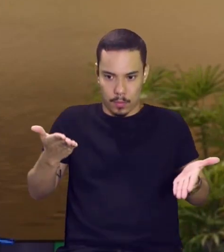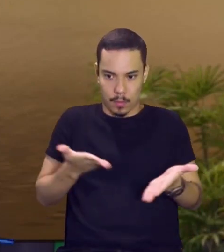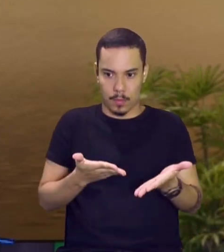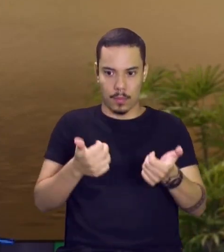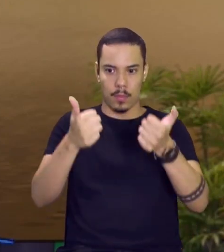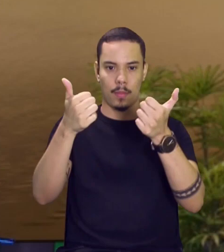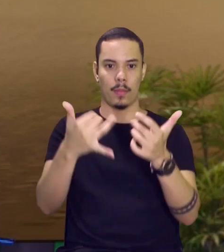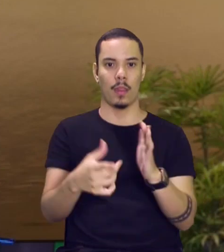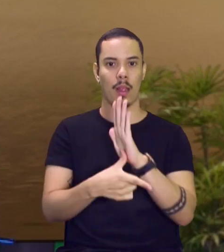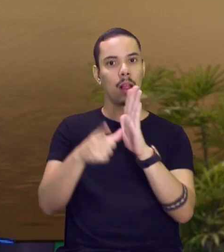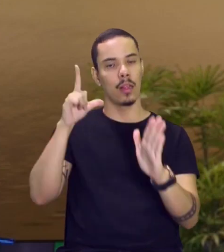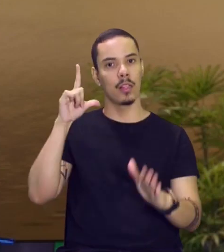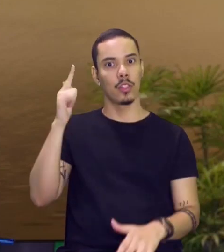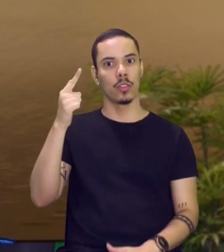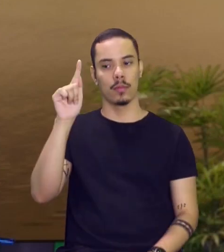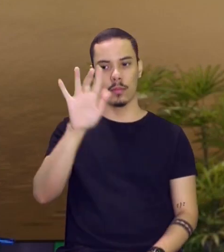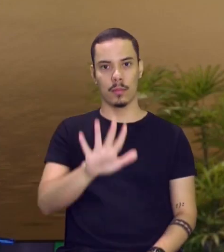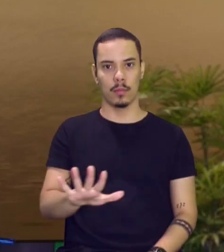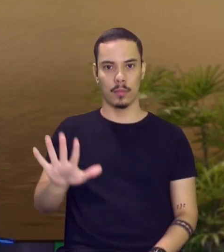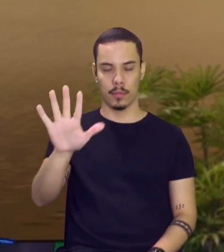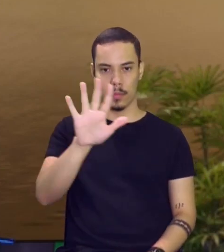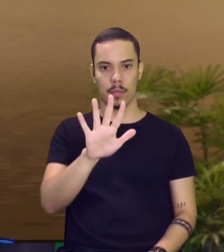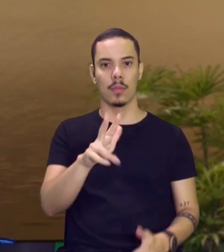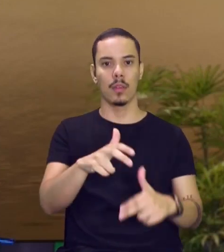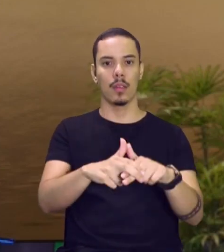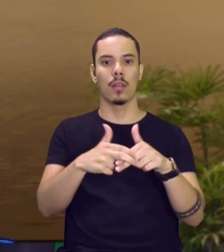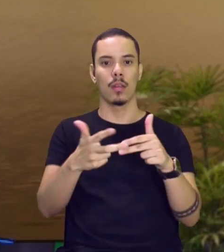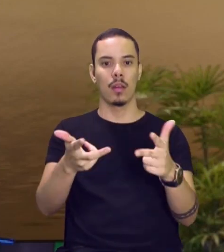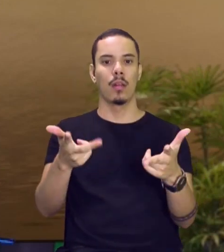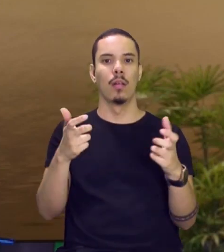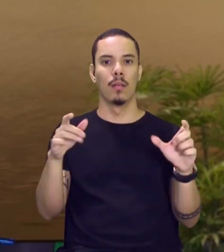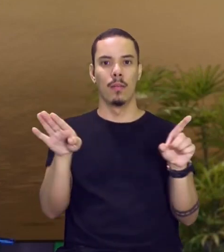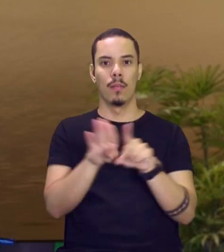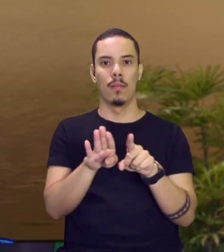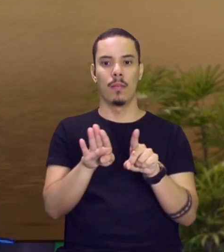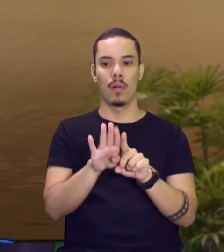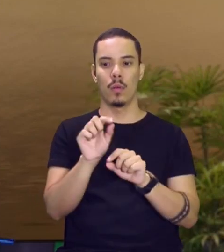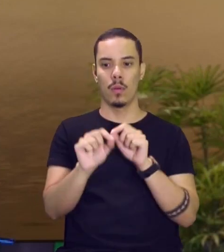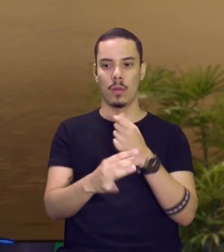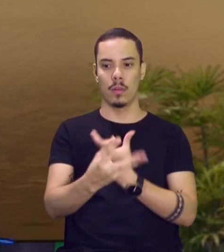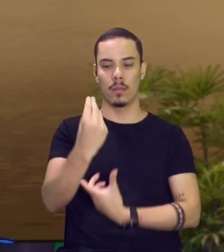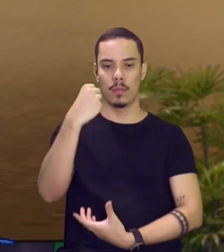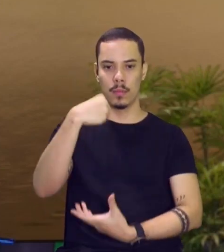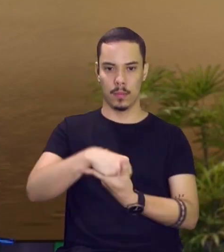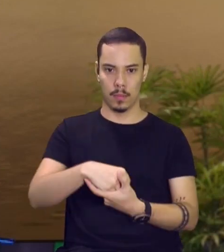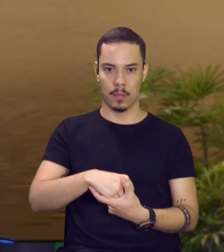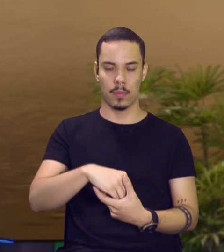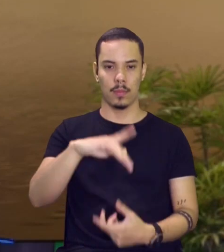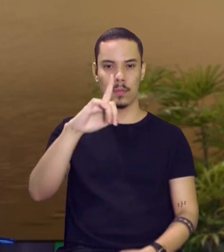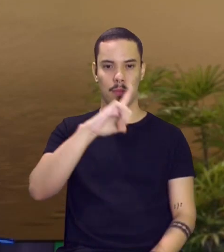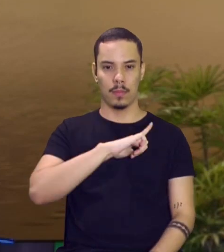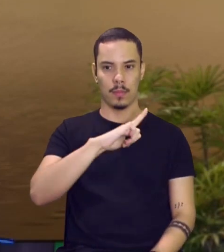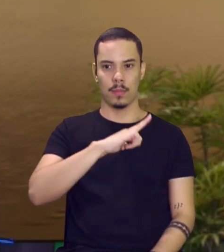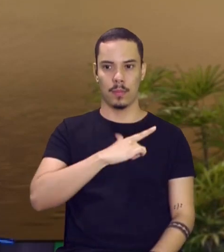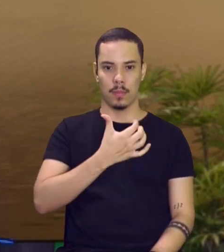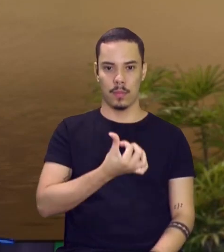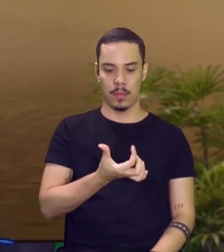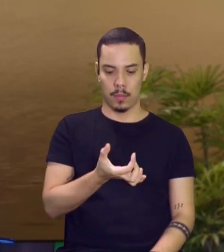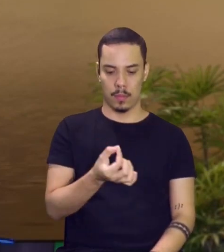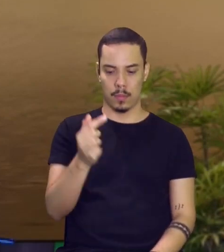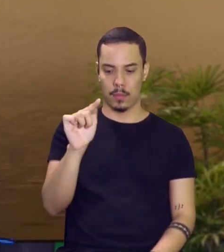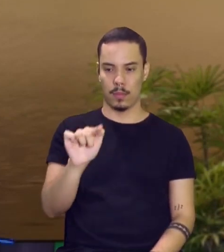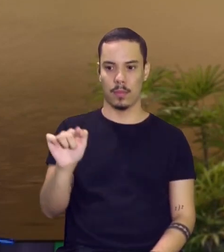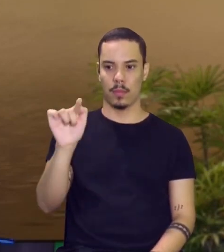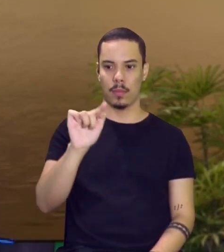tá? Você também vai perceber que nós estamos a 60 graus de longitude oeste, o